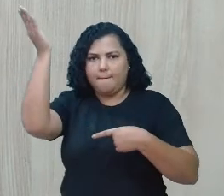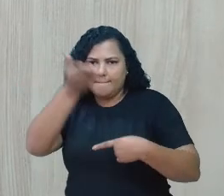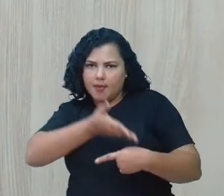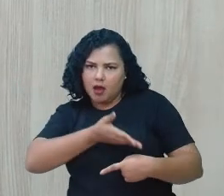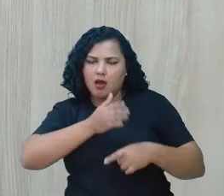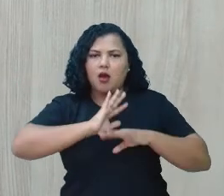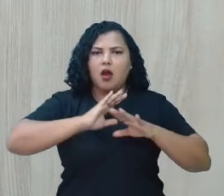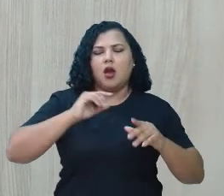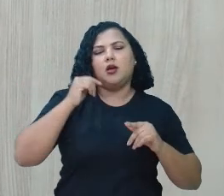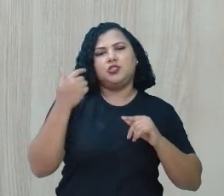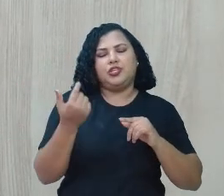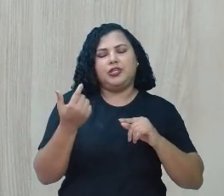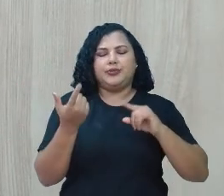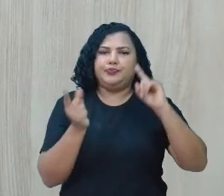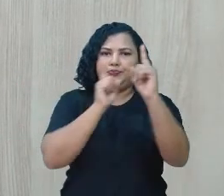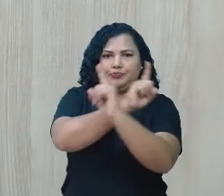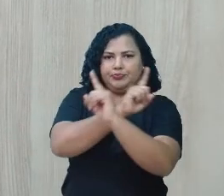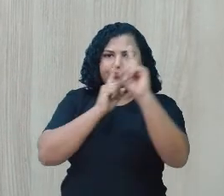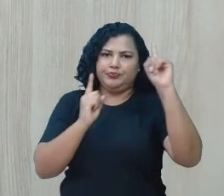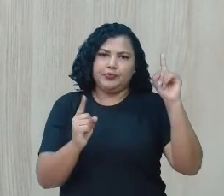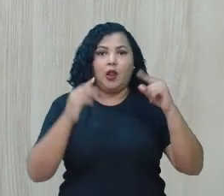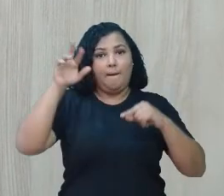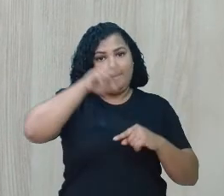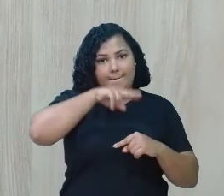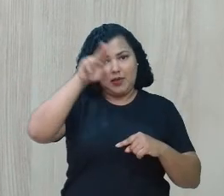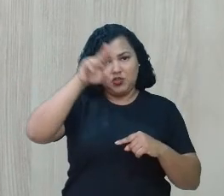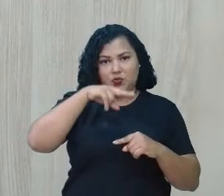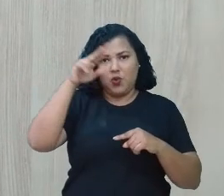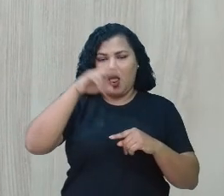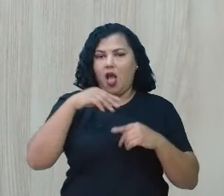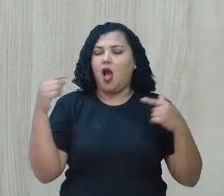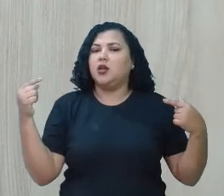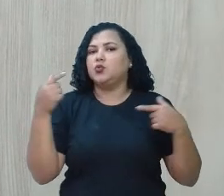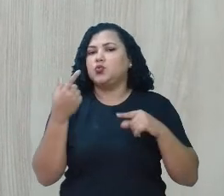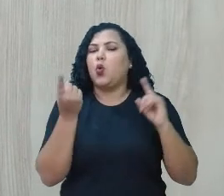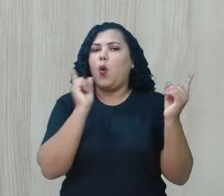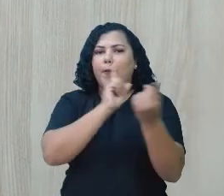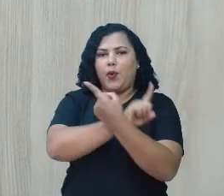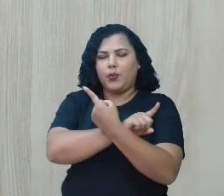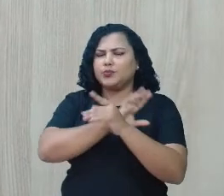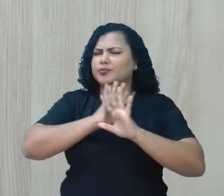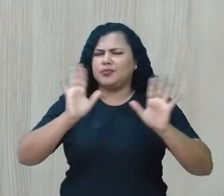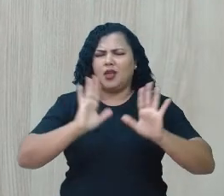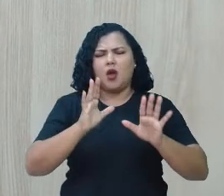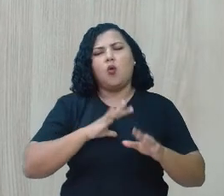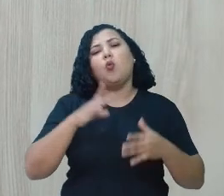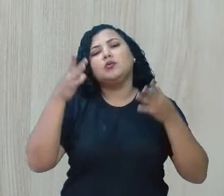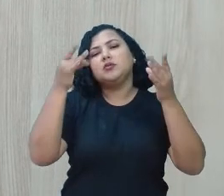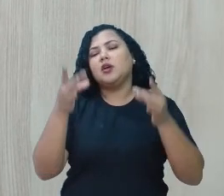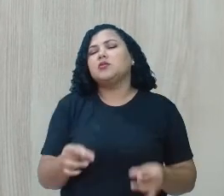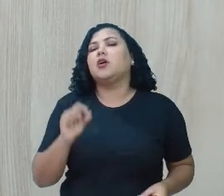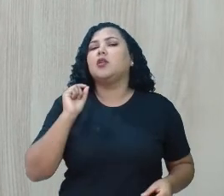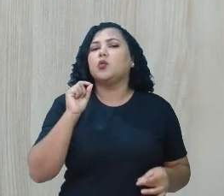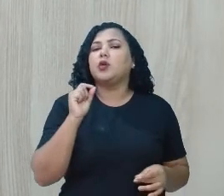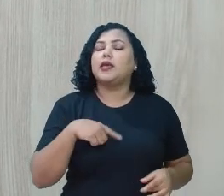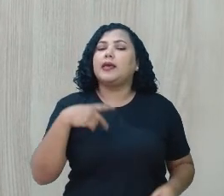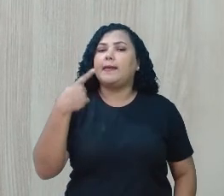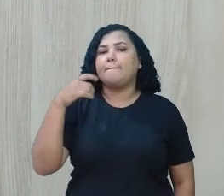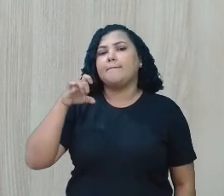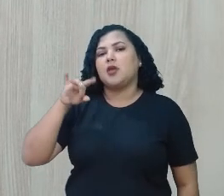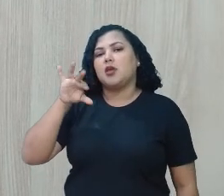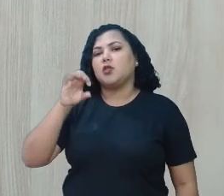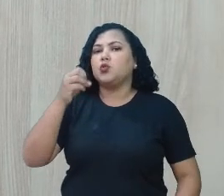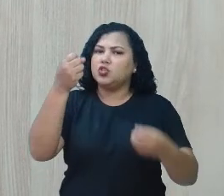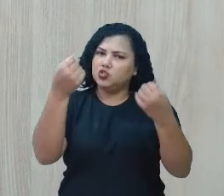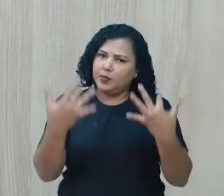transversais, alternos, colaterais, adjacentes, opostos pelo vértice. O detalhe agora, né, que Pedro trouxe agora nesse